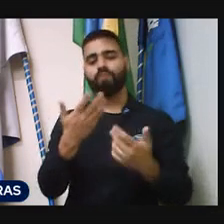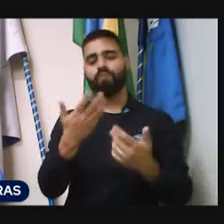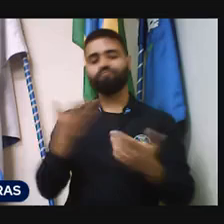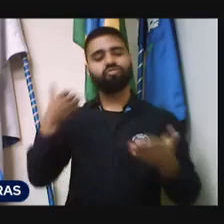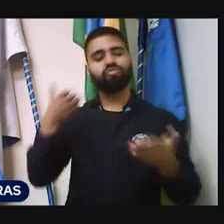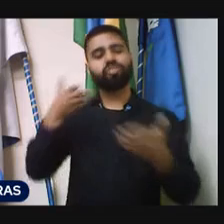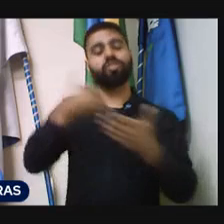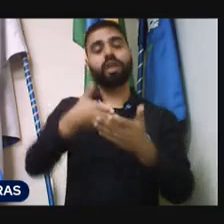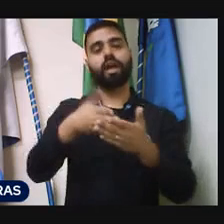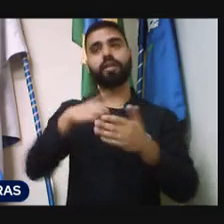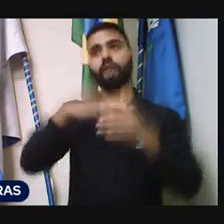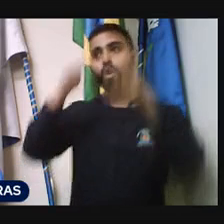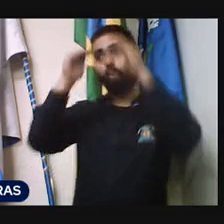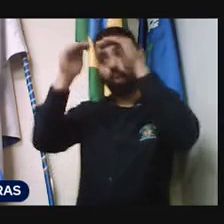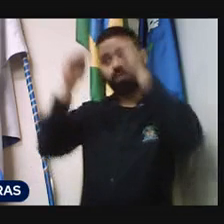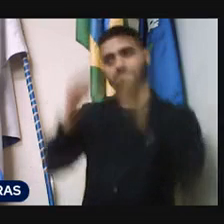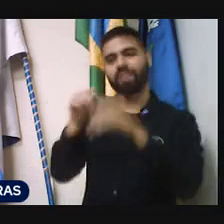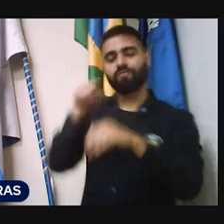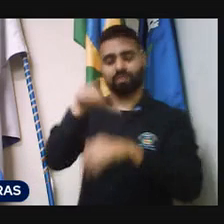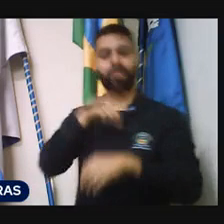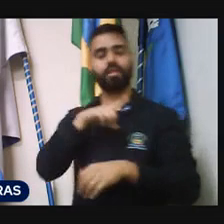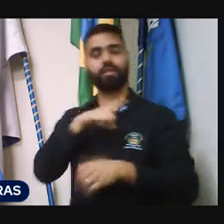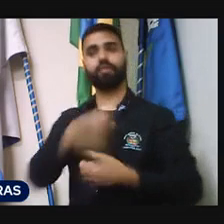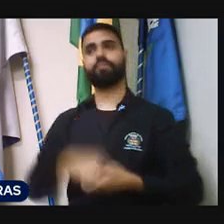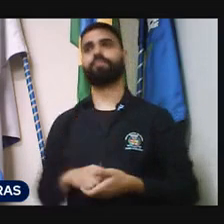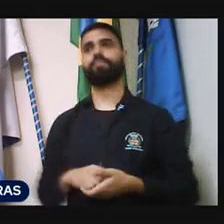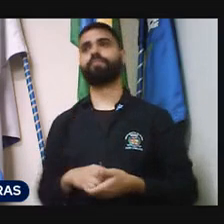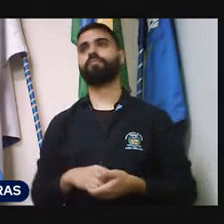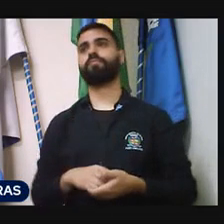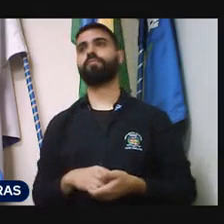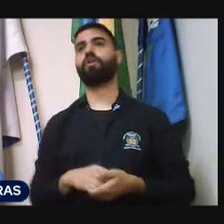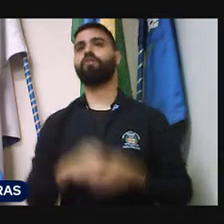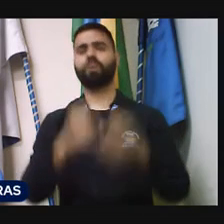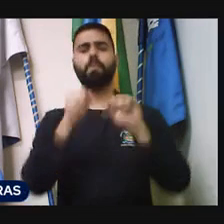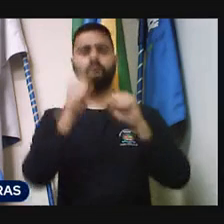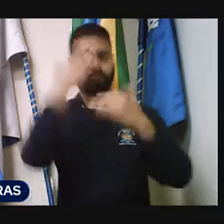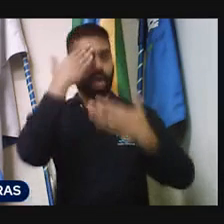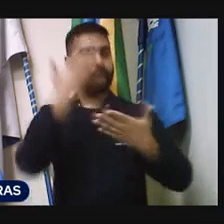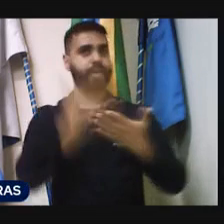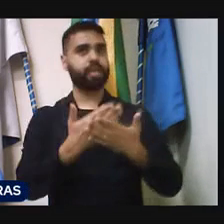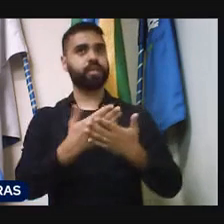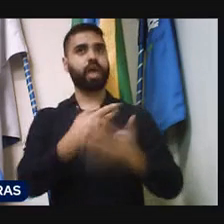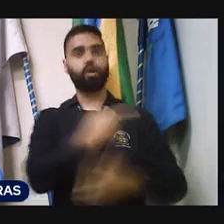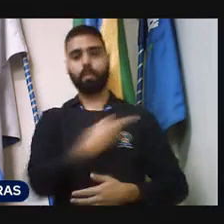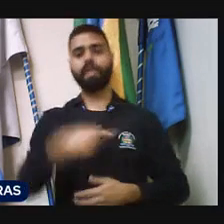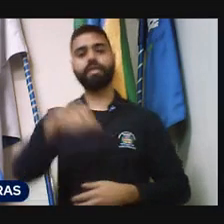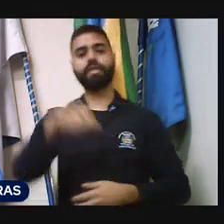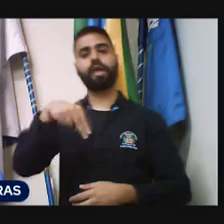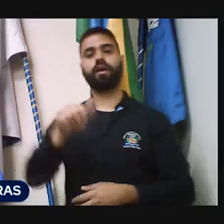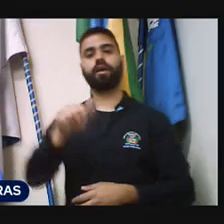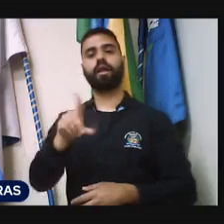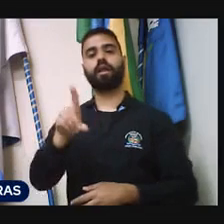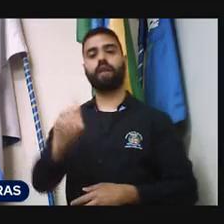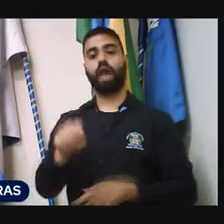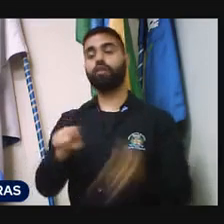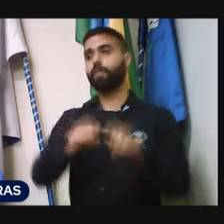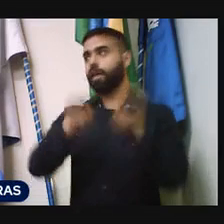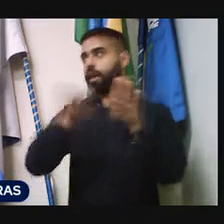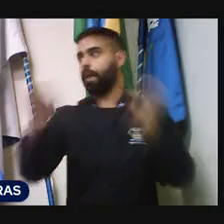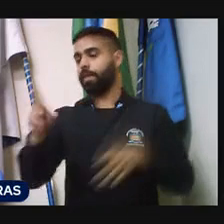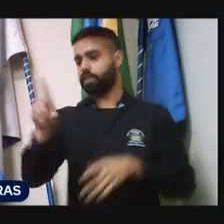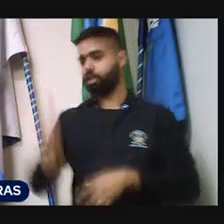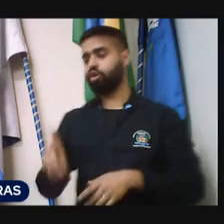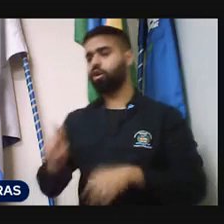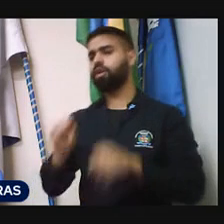e ter o respeito que você tem e você pode confiar pode confiar no presidente Naldo pode confiar na mesa